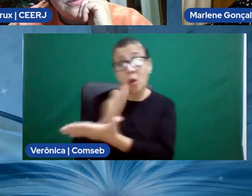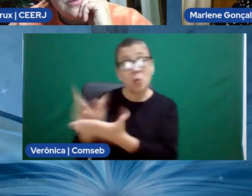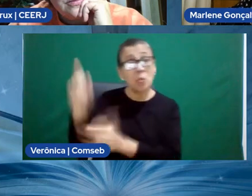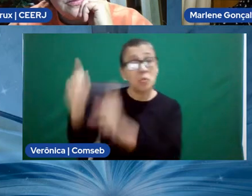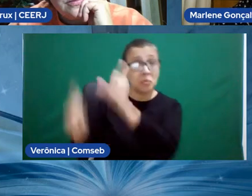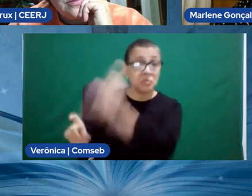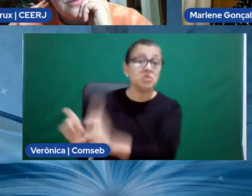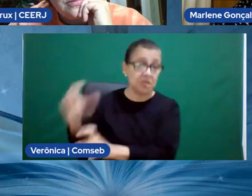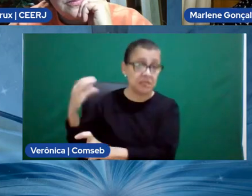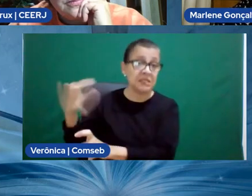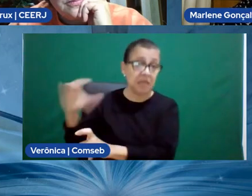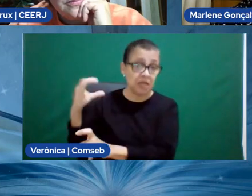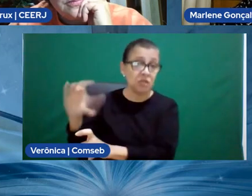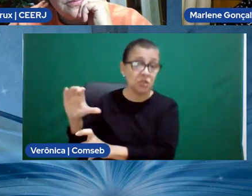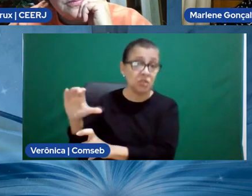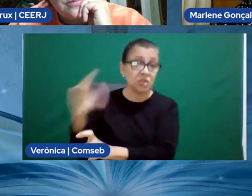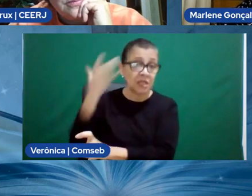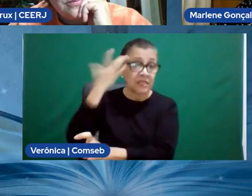teoria